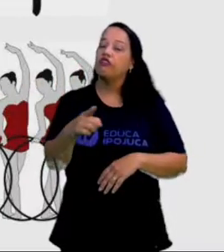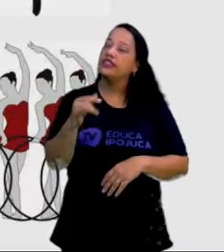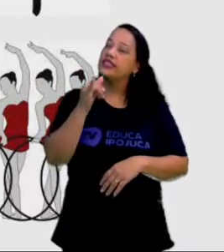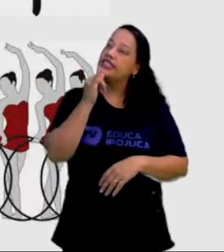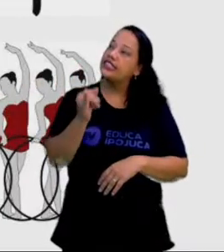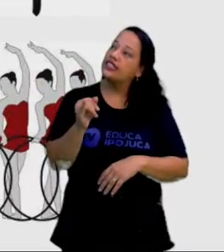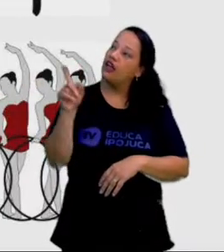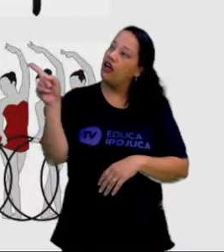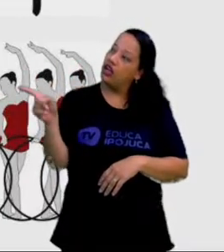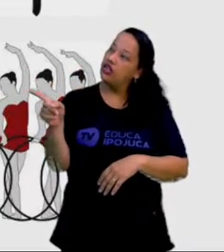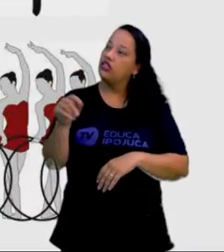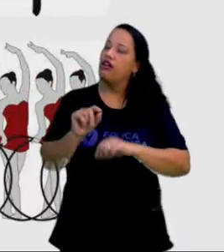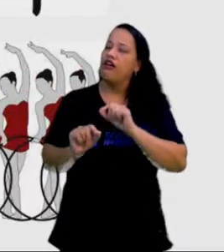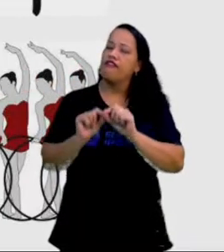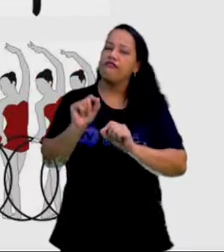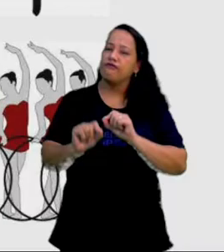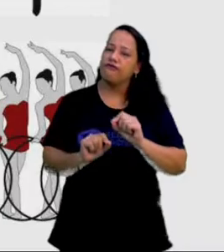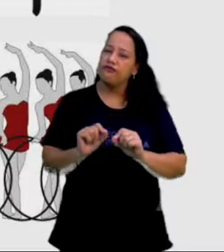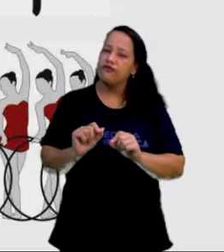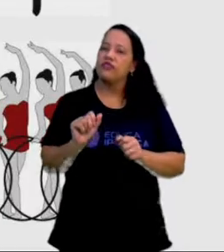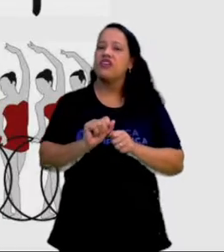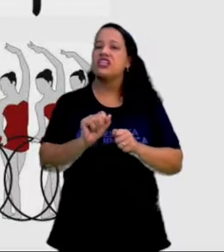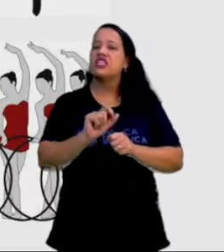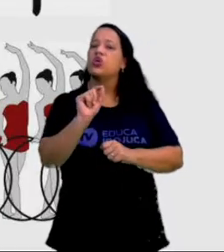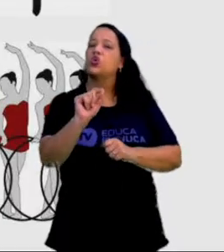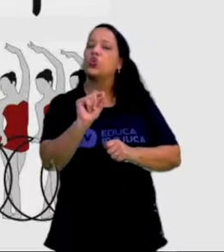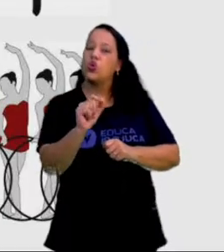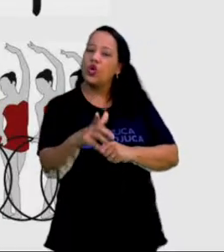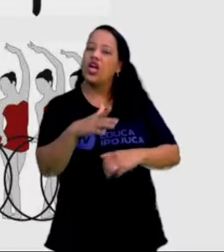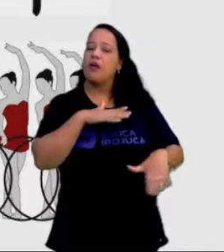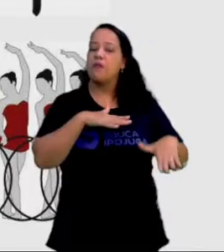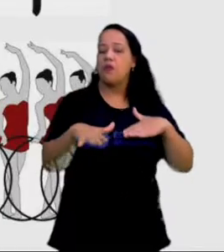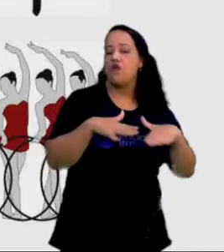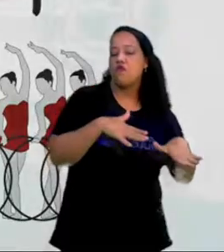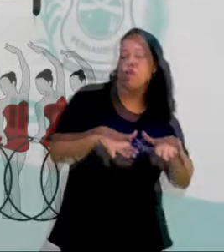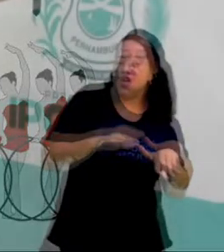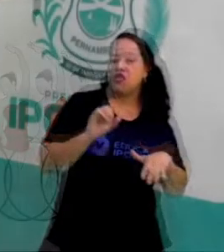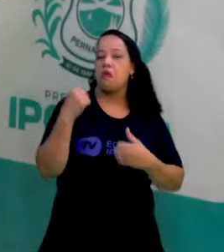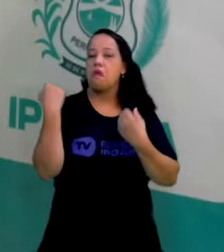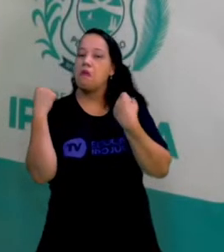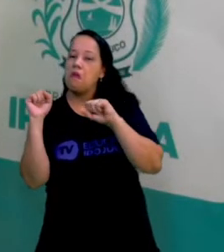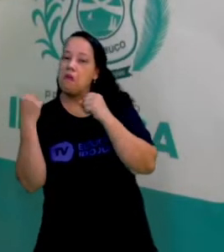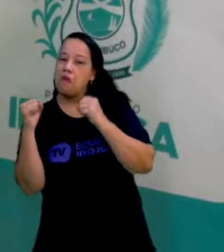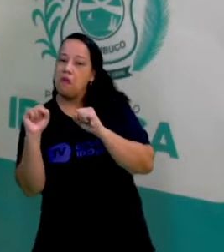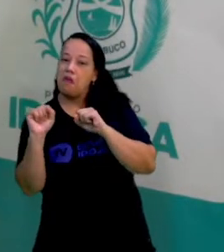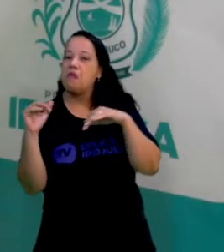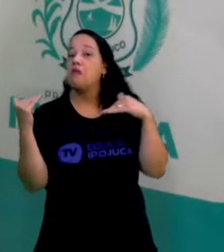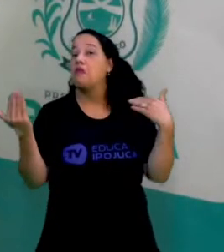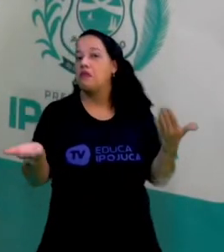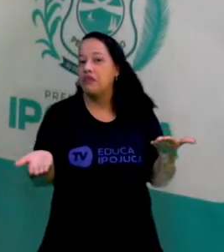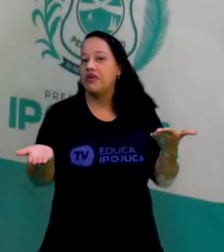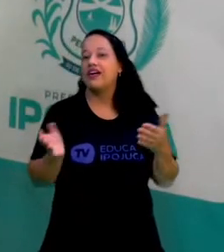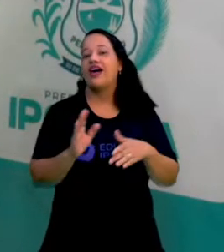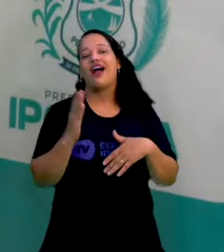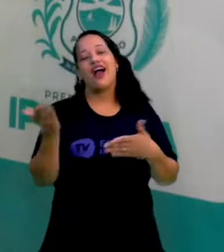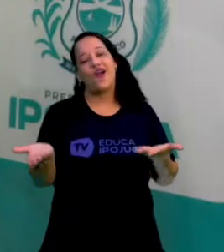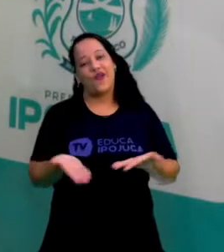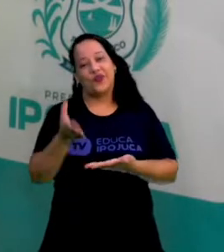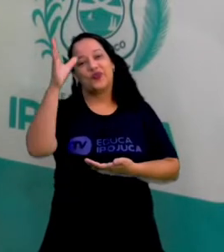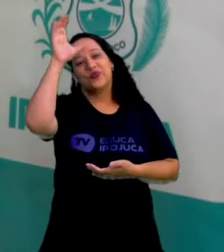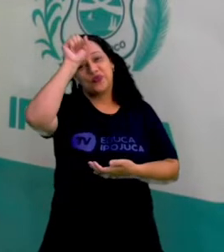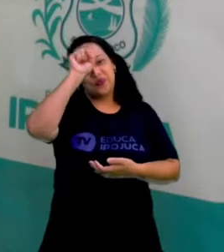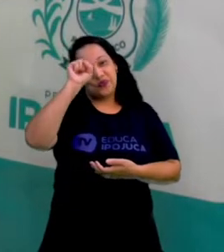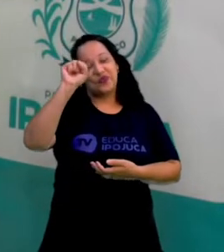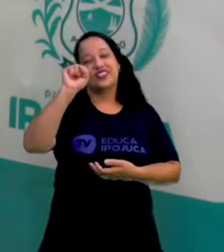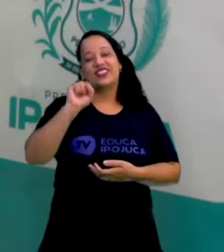as ginastas estão fazendo atividade física ou exercício físico? Bom, vamos tentar compreender melhor um pouquinho